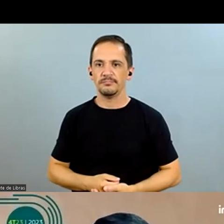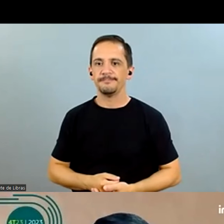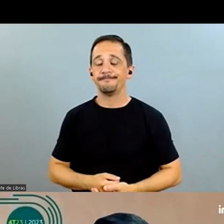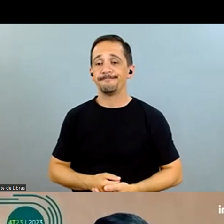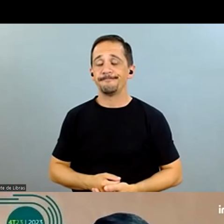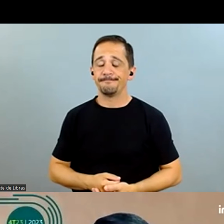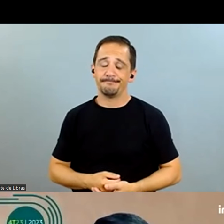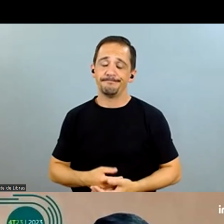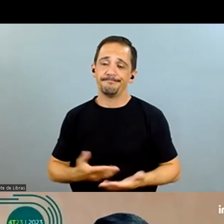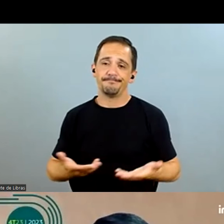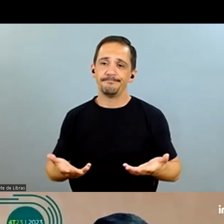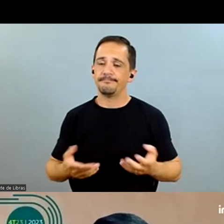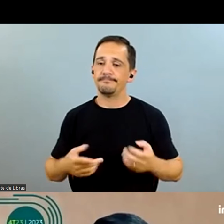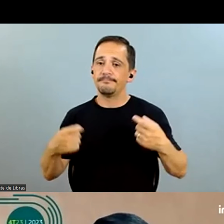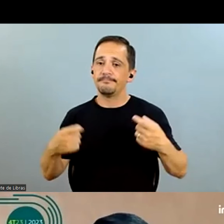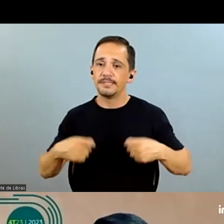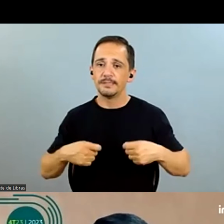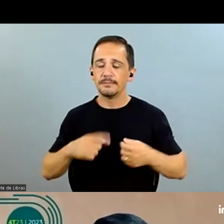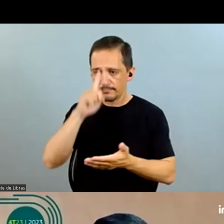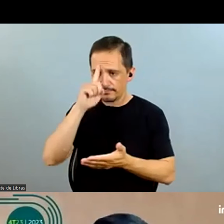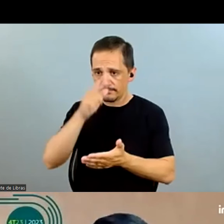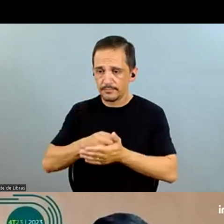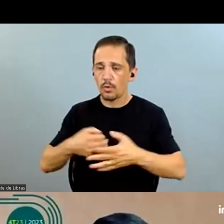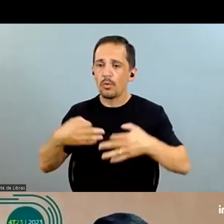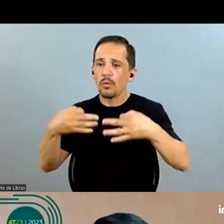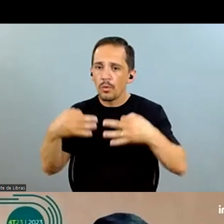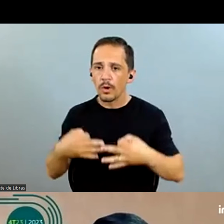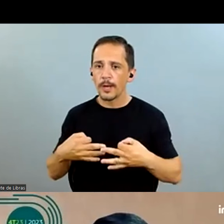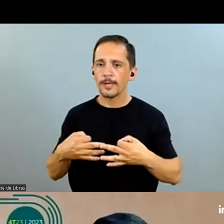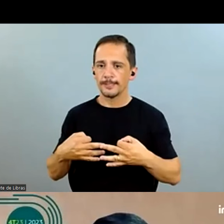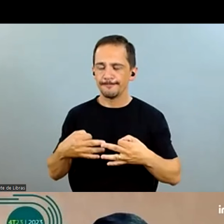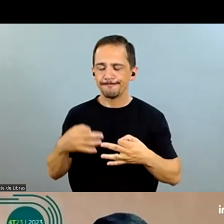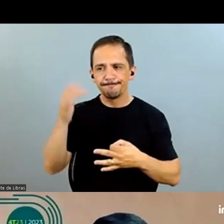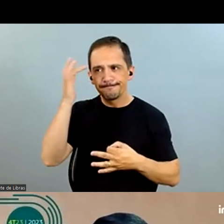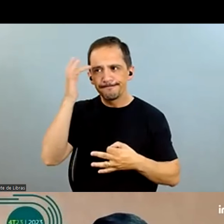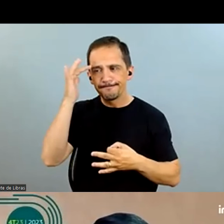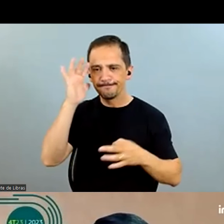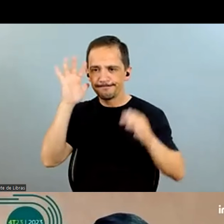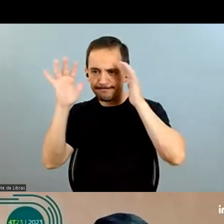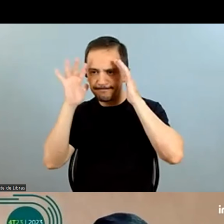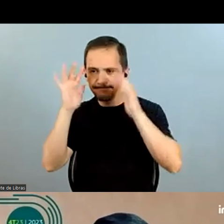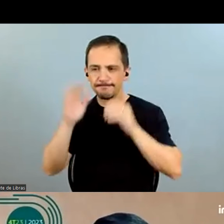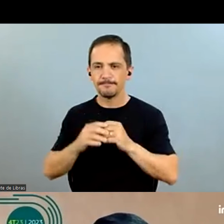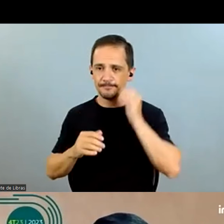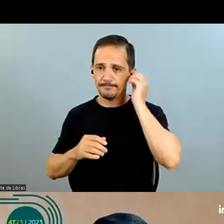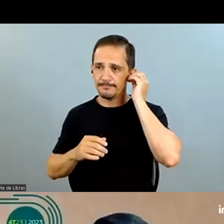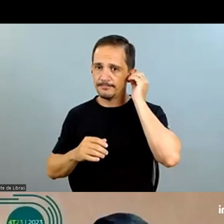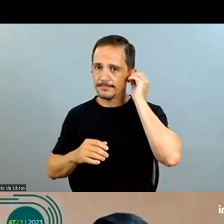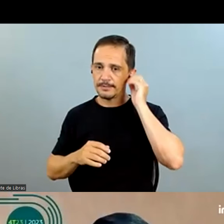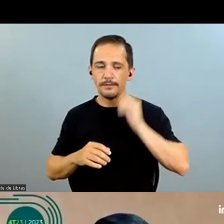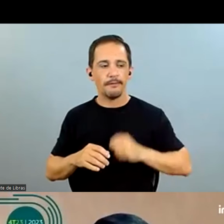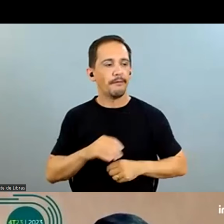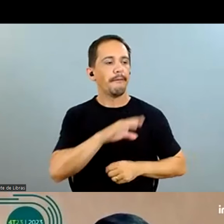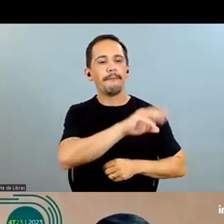Eh preciso e e e criterioso nessas eh questões a gente não carrega nada no balanço que de fato não